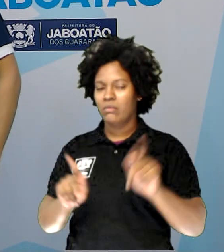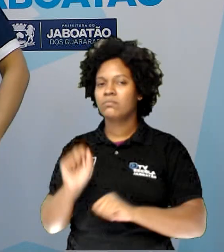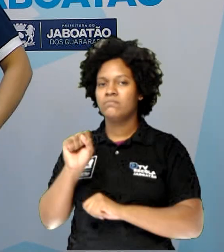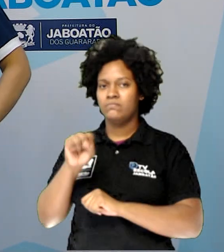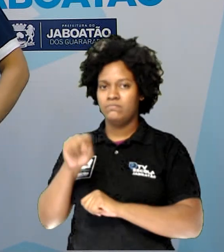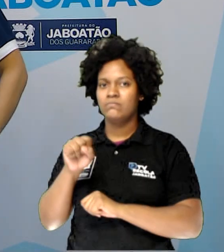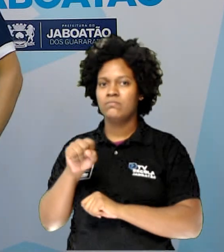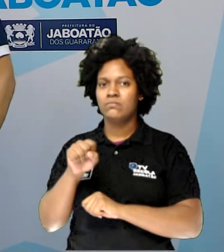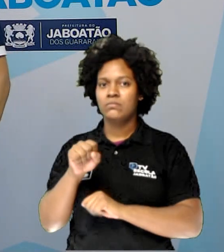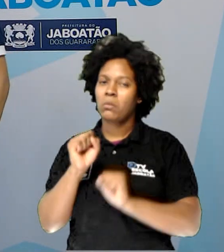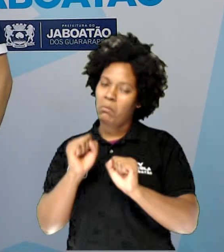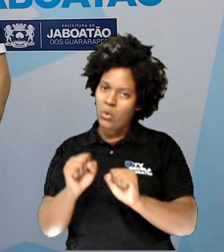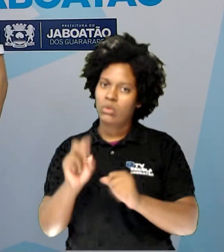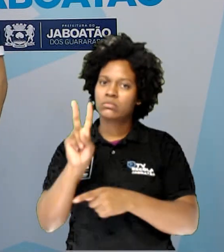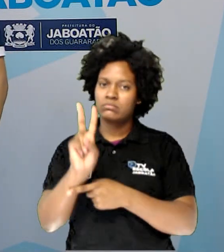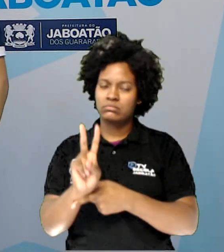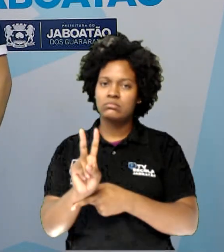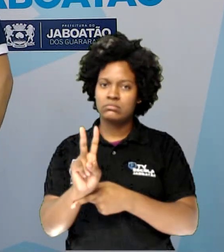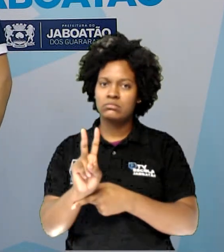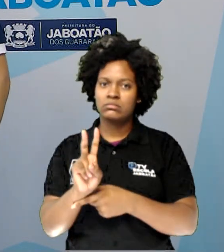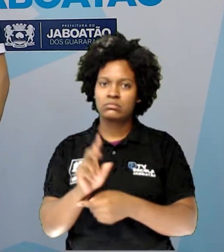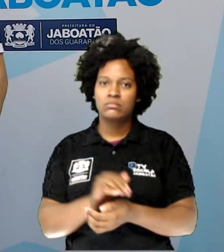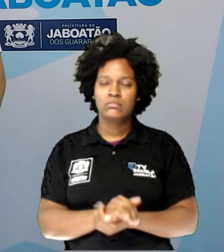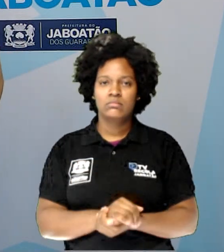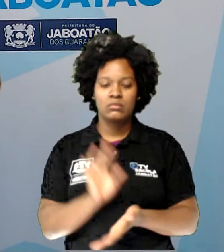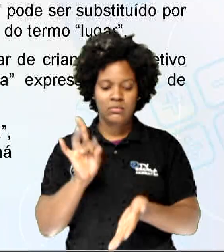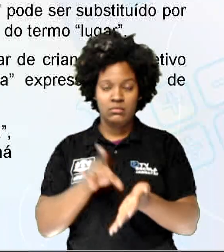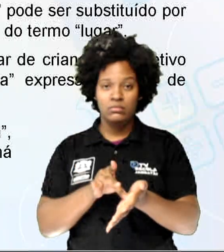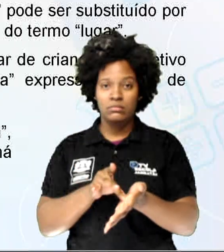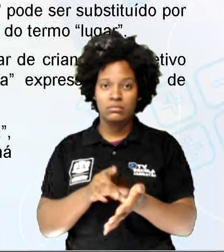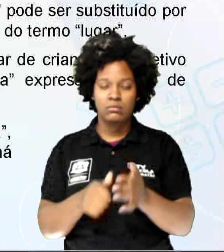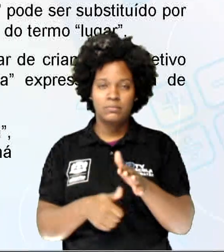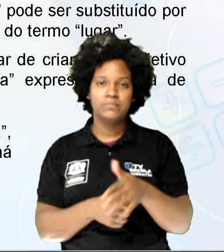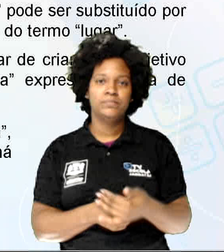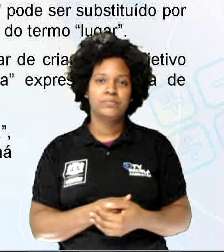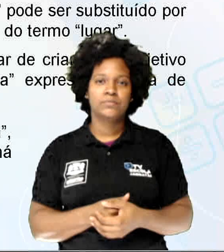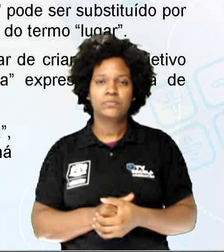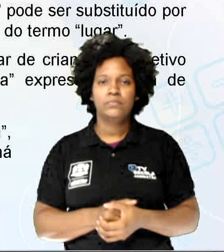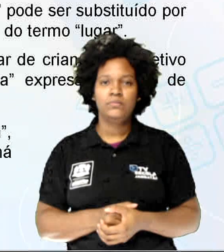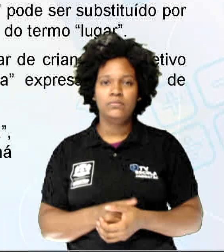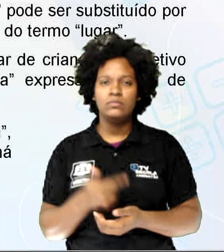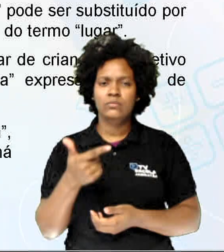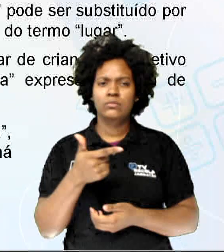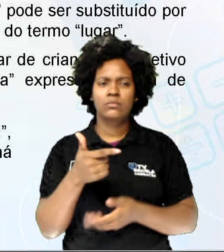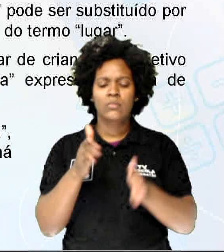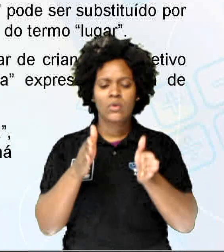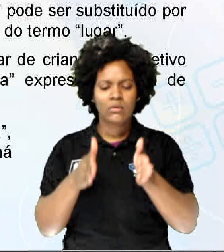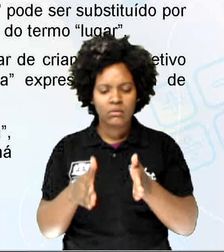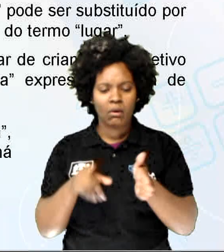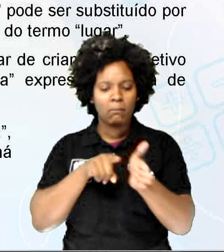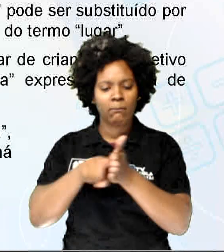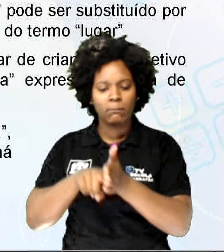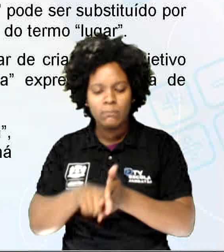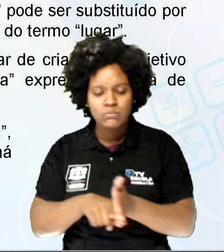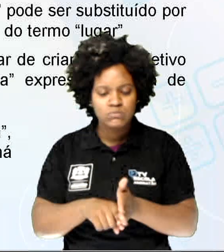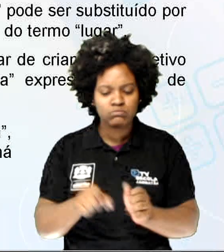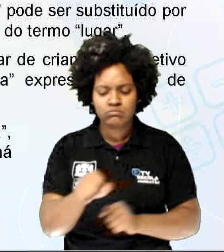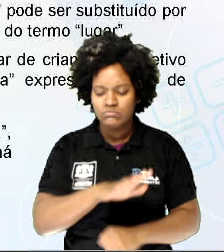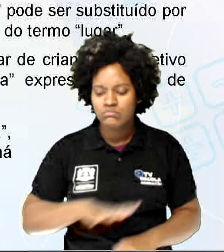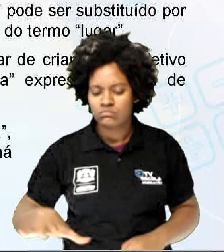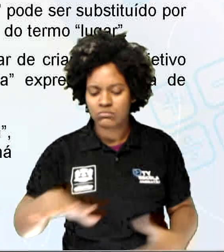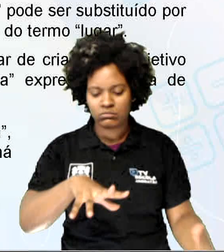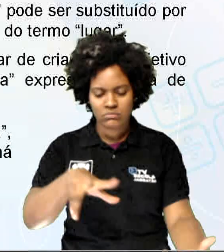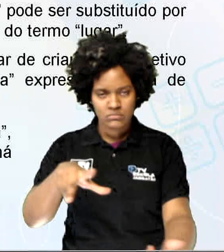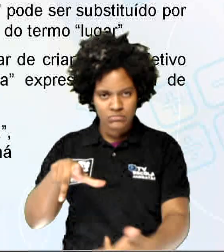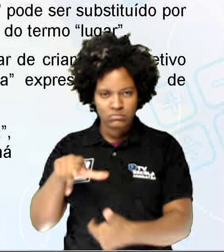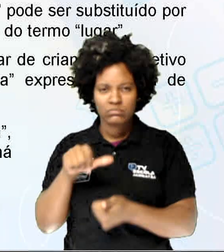um item muito provavelmente verdadeiro. Vamos avaliar agora o item 2. No verso, procura-se algum lugar no